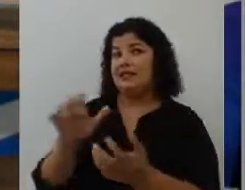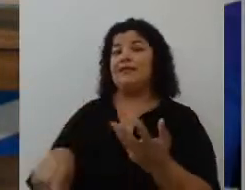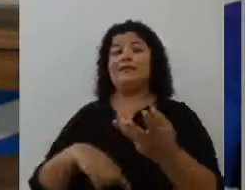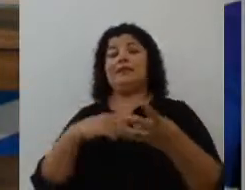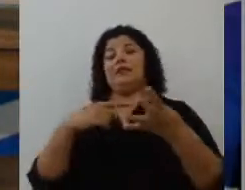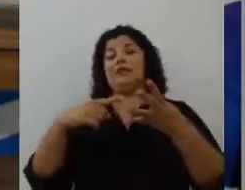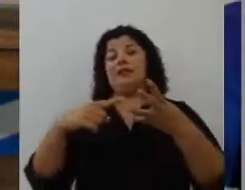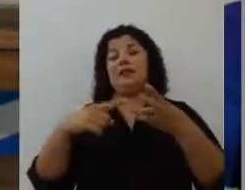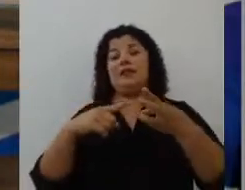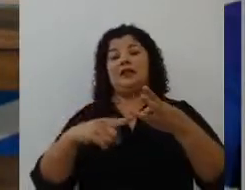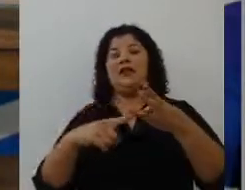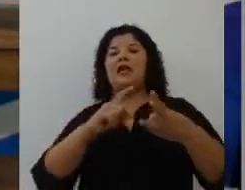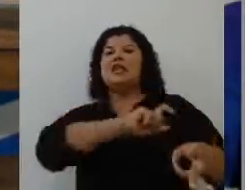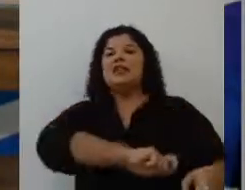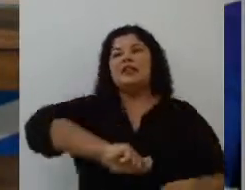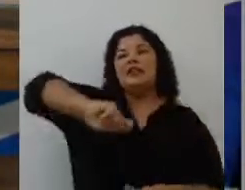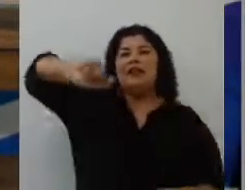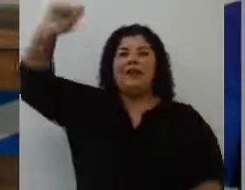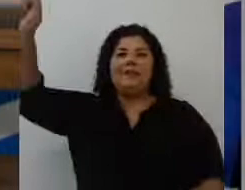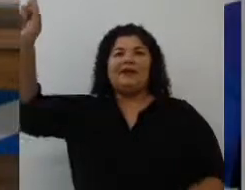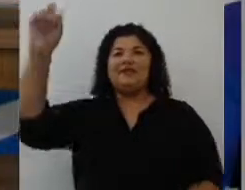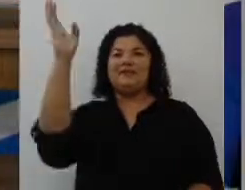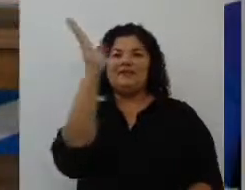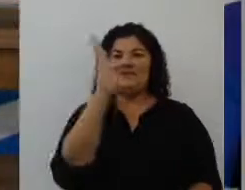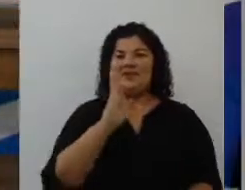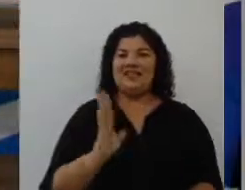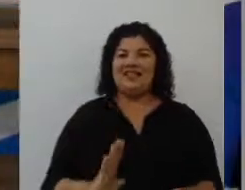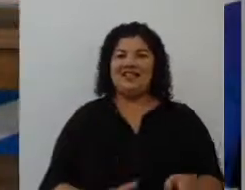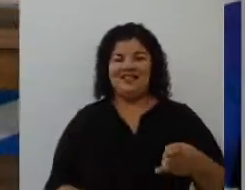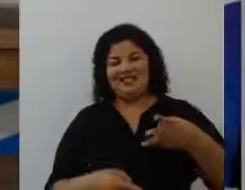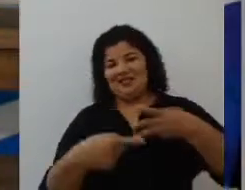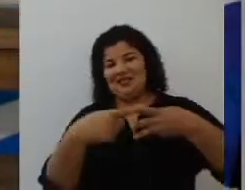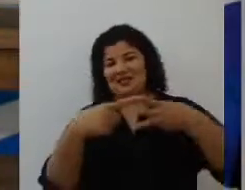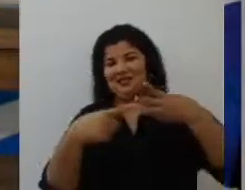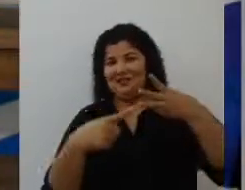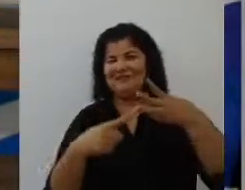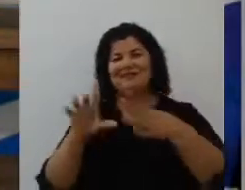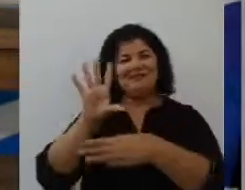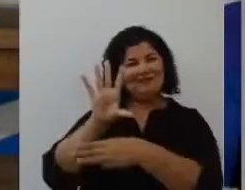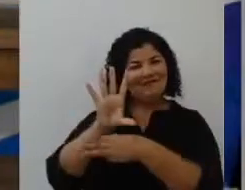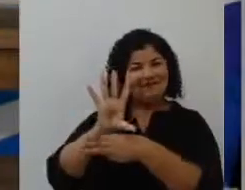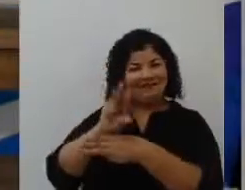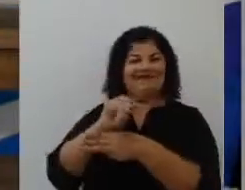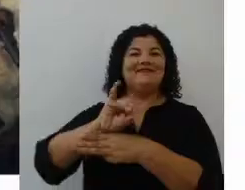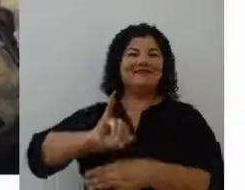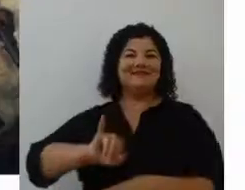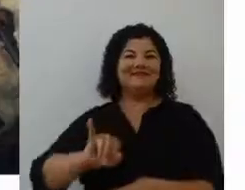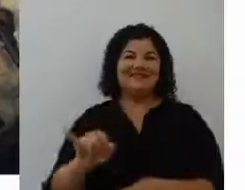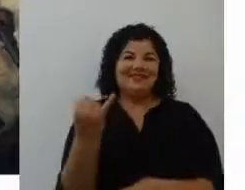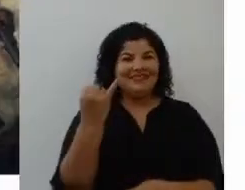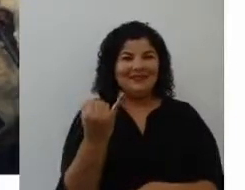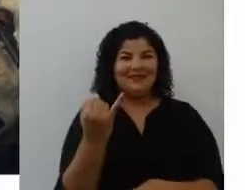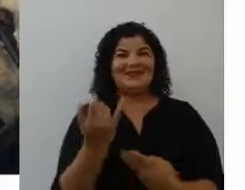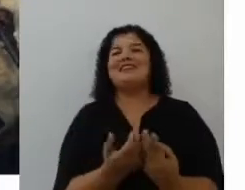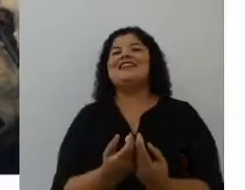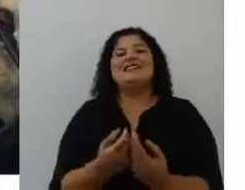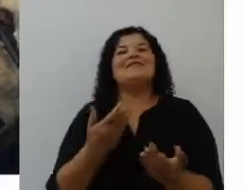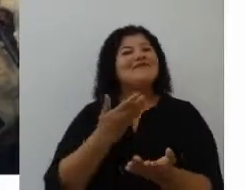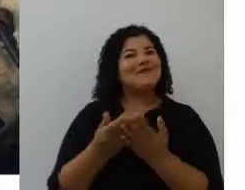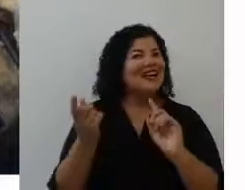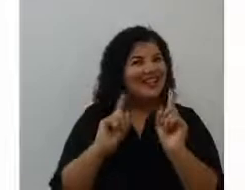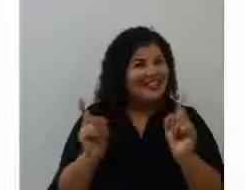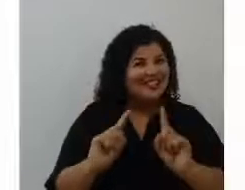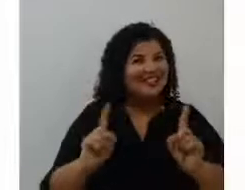E a independência do Brasil. Tá em tela cheia, eu quero que você tire foto, tire print, não perde isso que